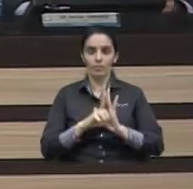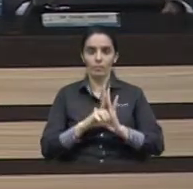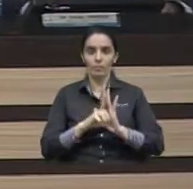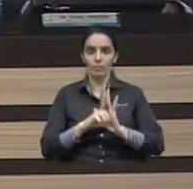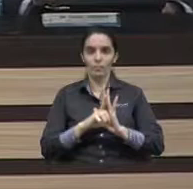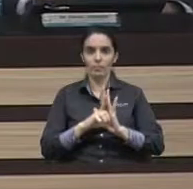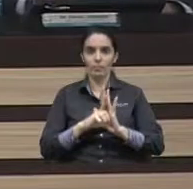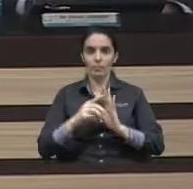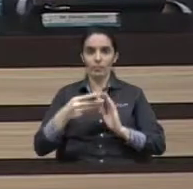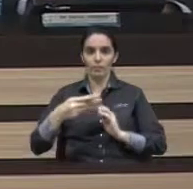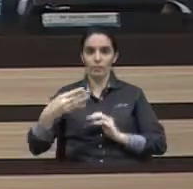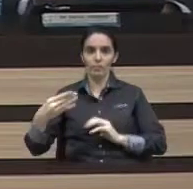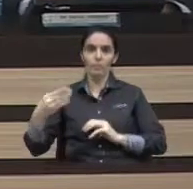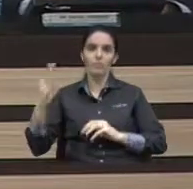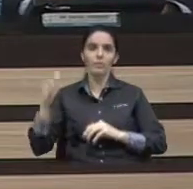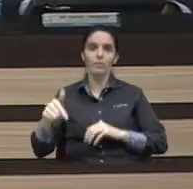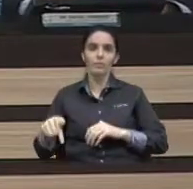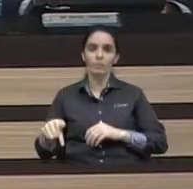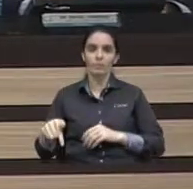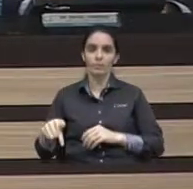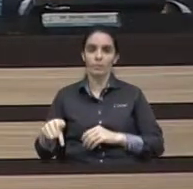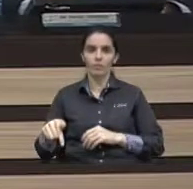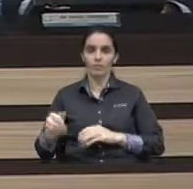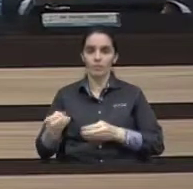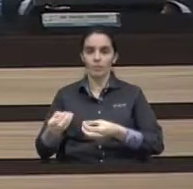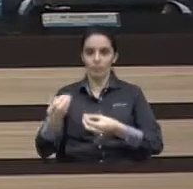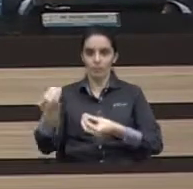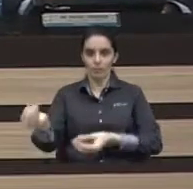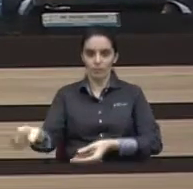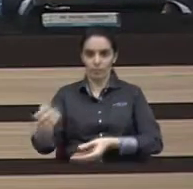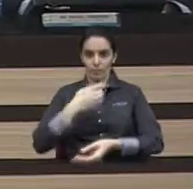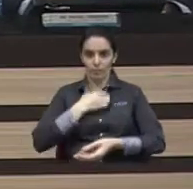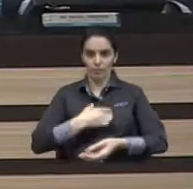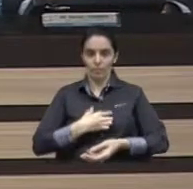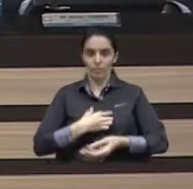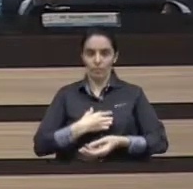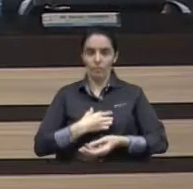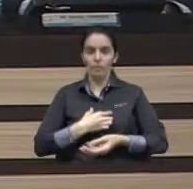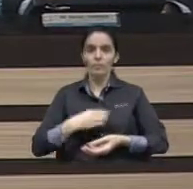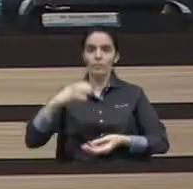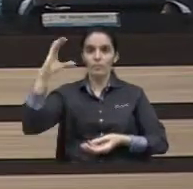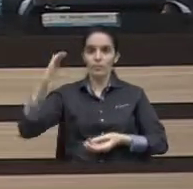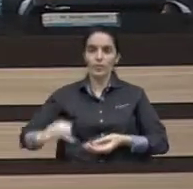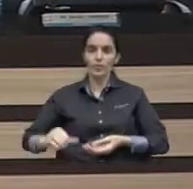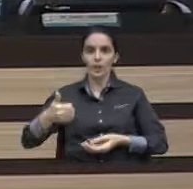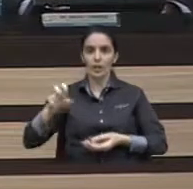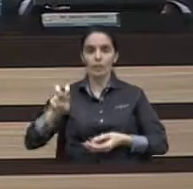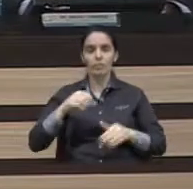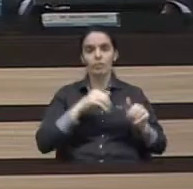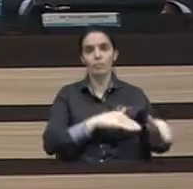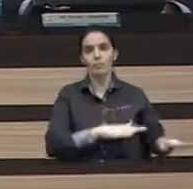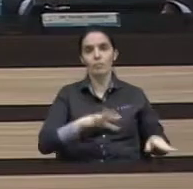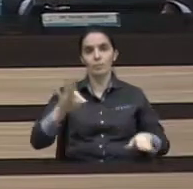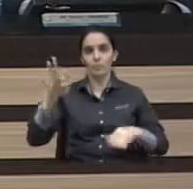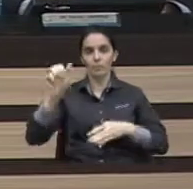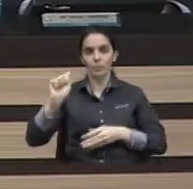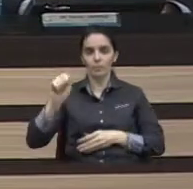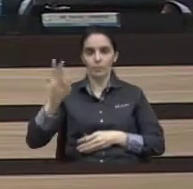Legislativo número 34/2017, que concede a medalha Mérito Cívico 15 de Setembro, Ordem de